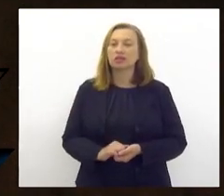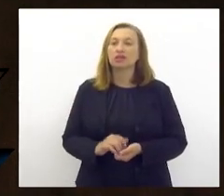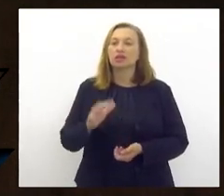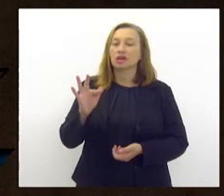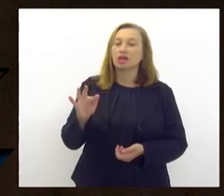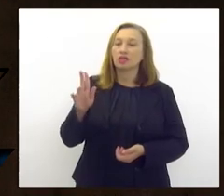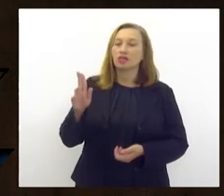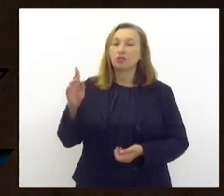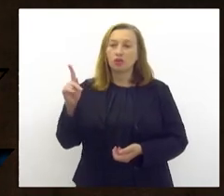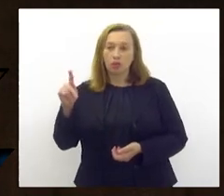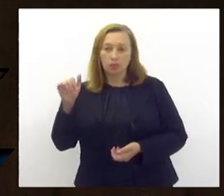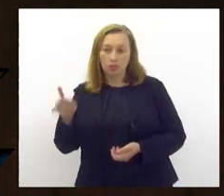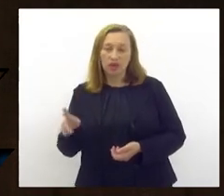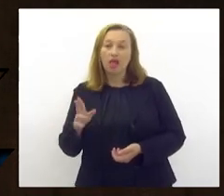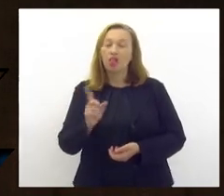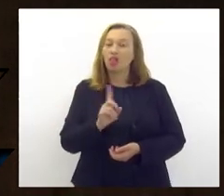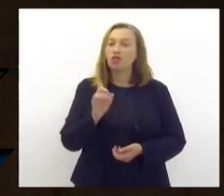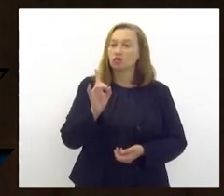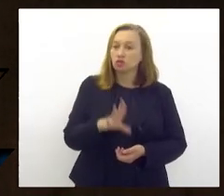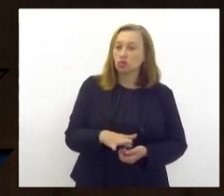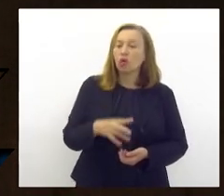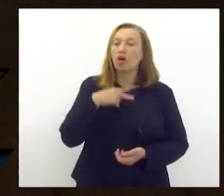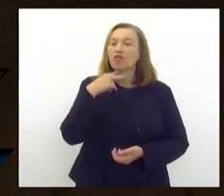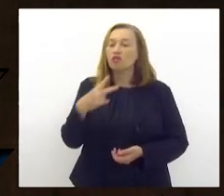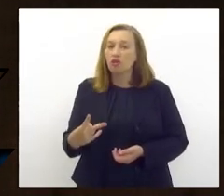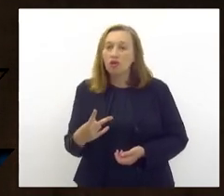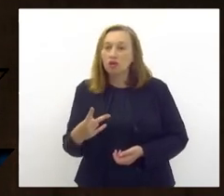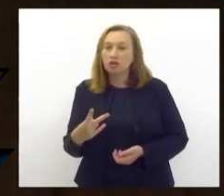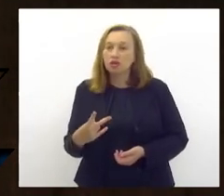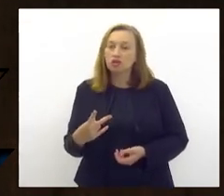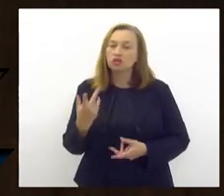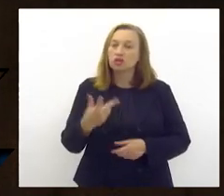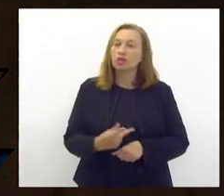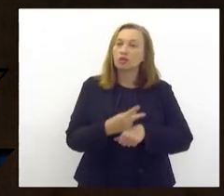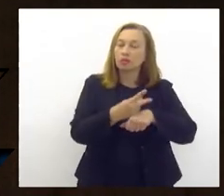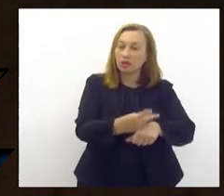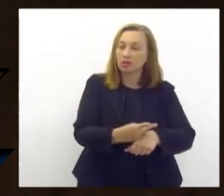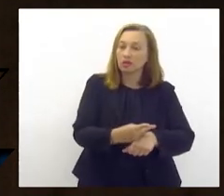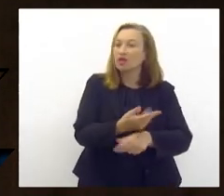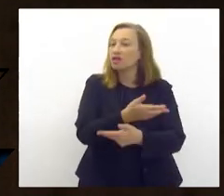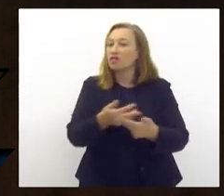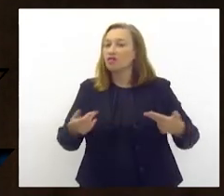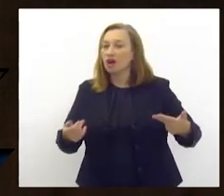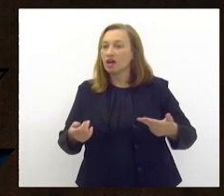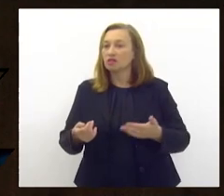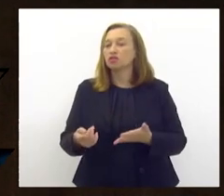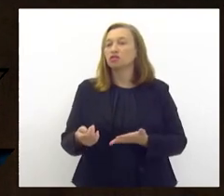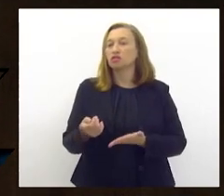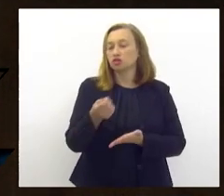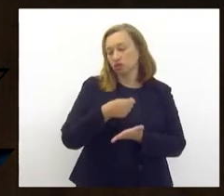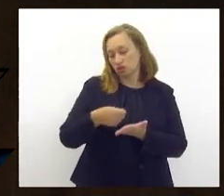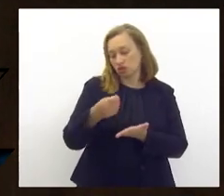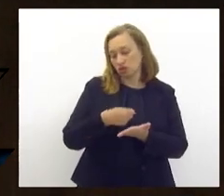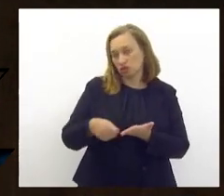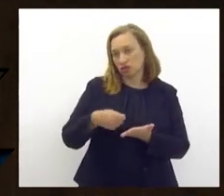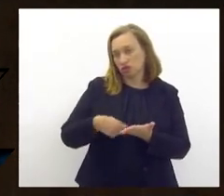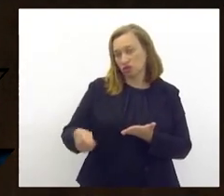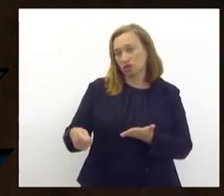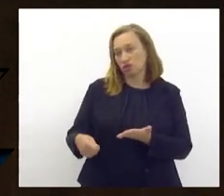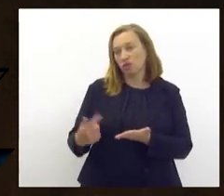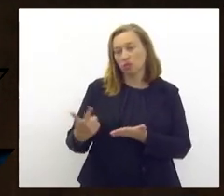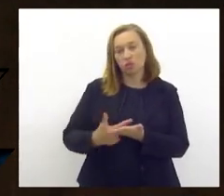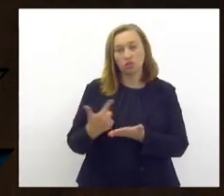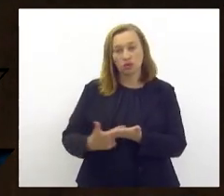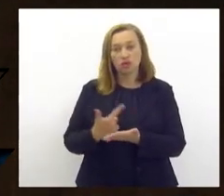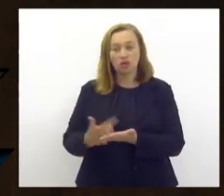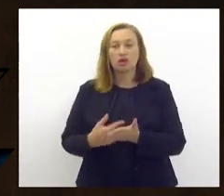mais especialmente, não só dá voz e premia autoras e autores que deram grandes contribuições